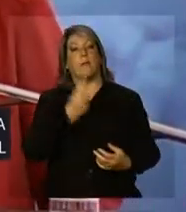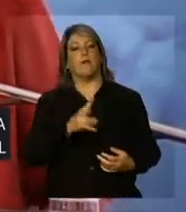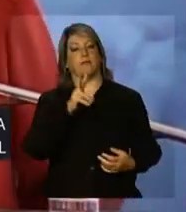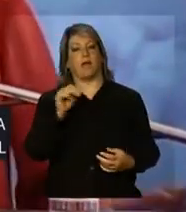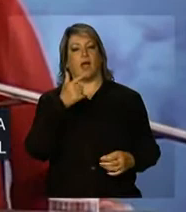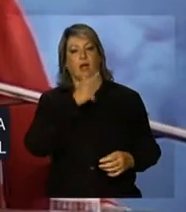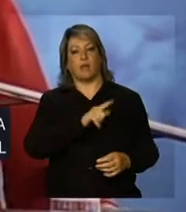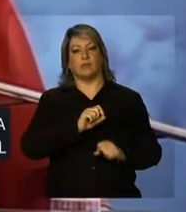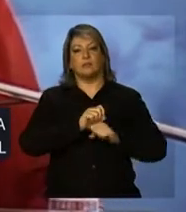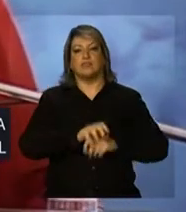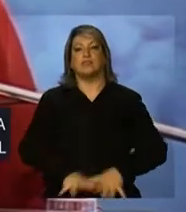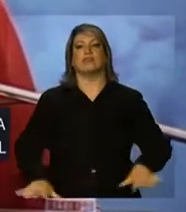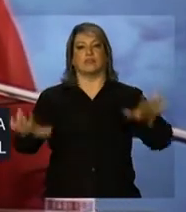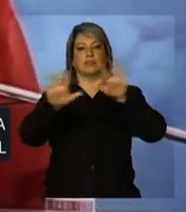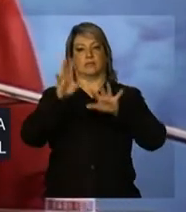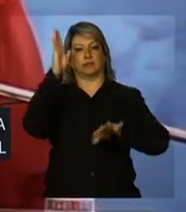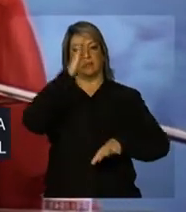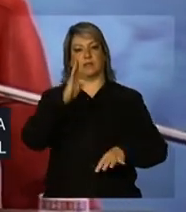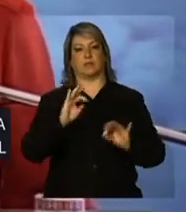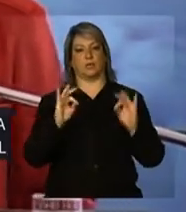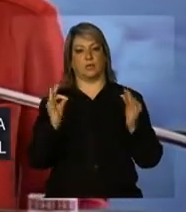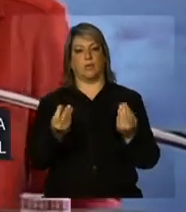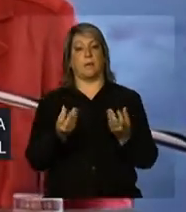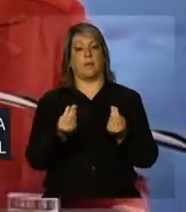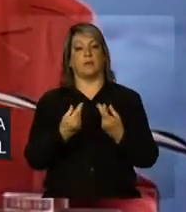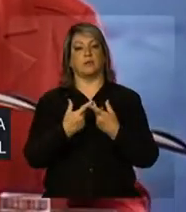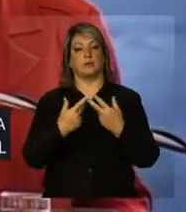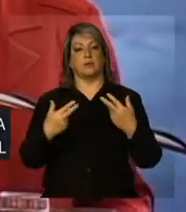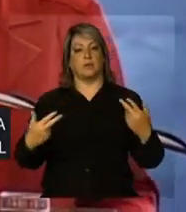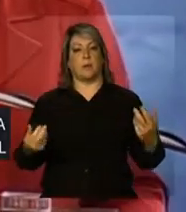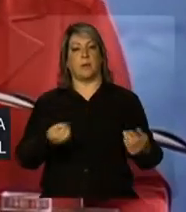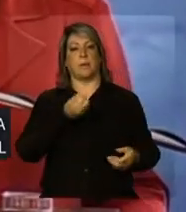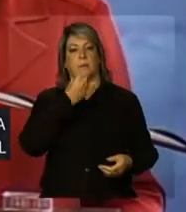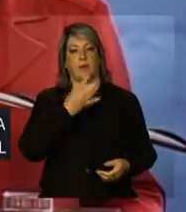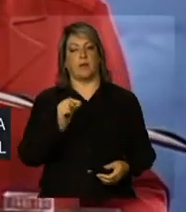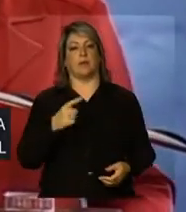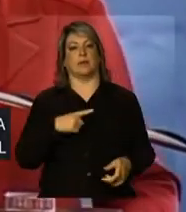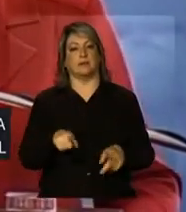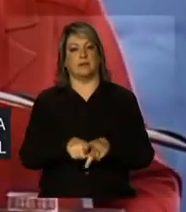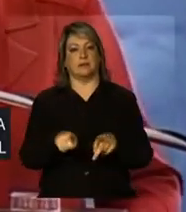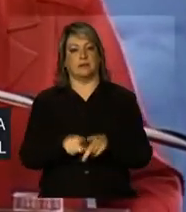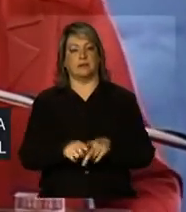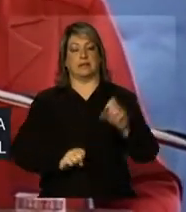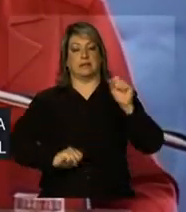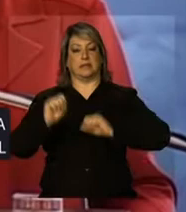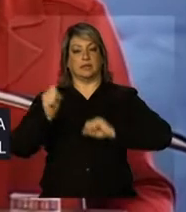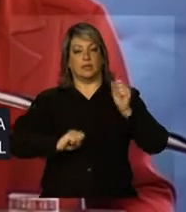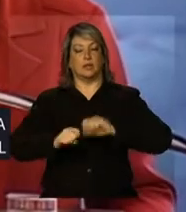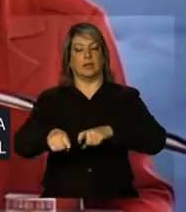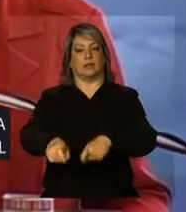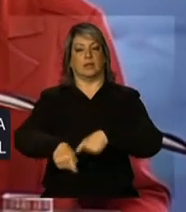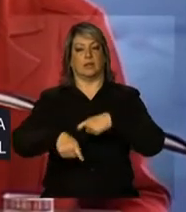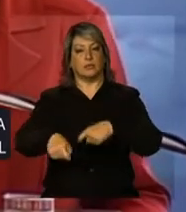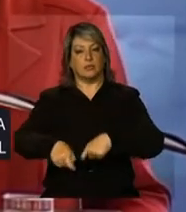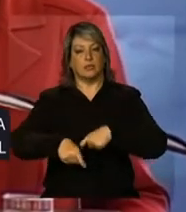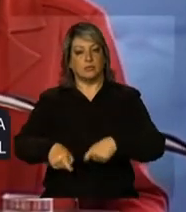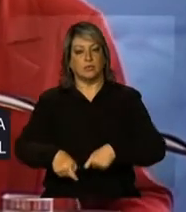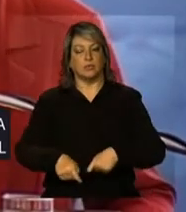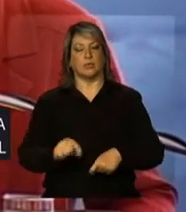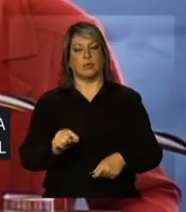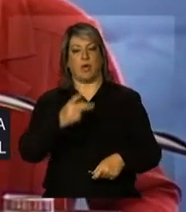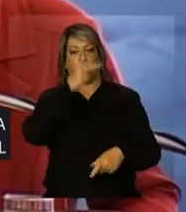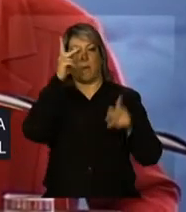saíram para o Brasil inteiro muitas coisas boas derivadas da indústria da agricultura